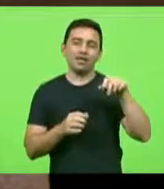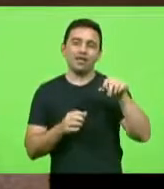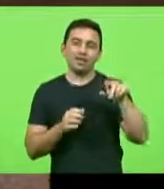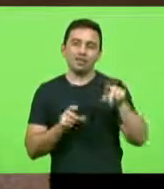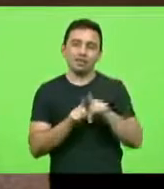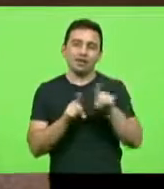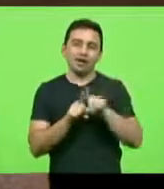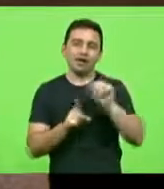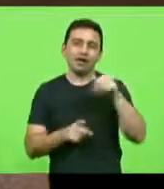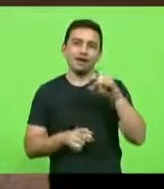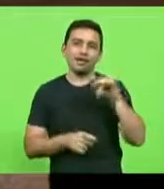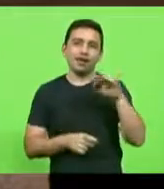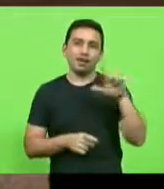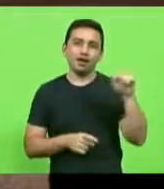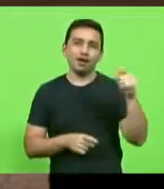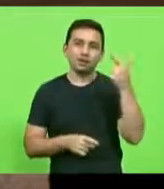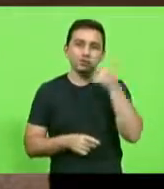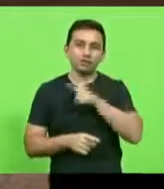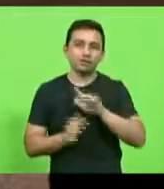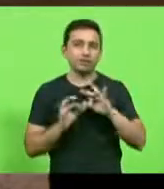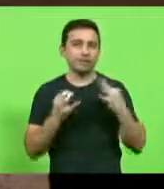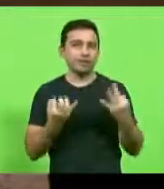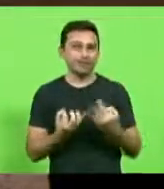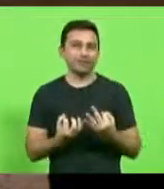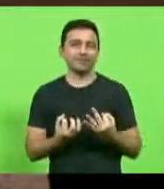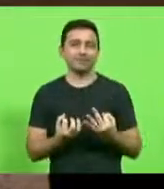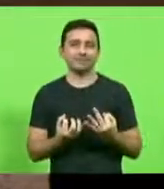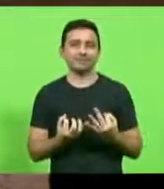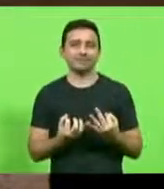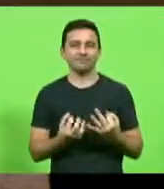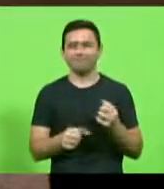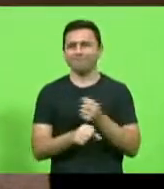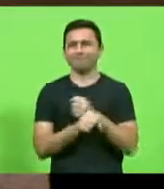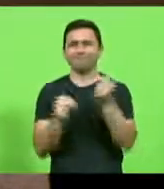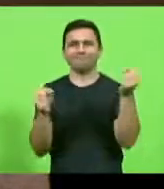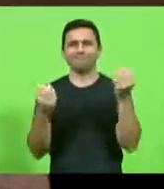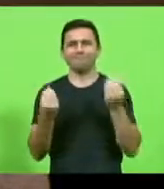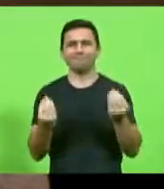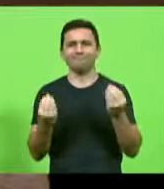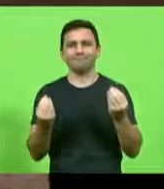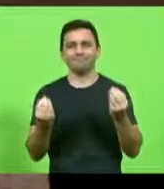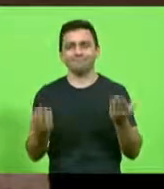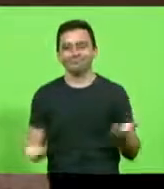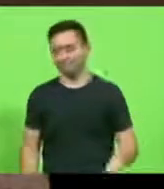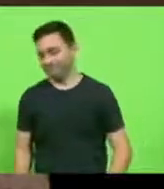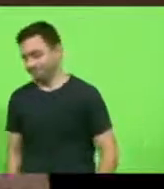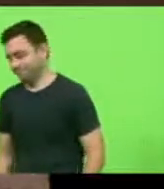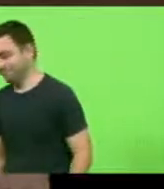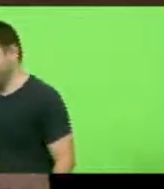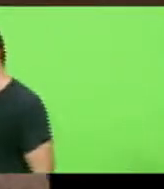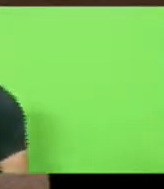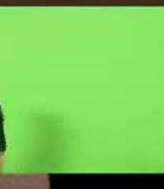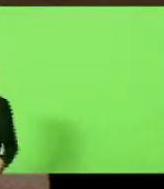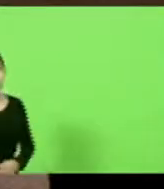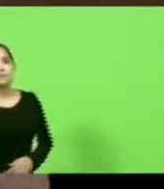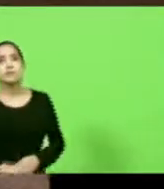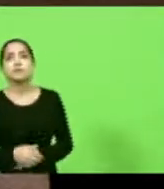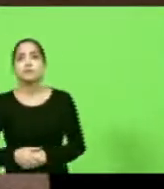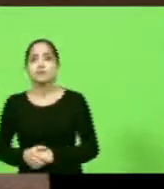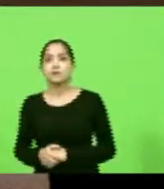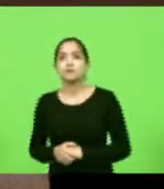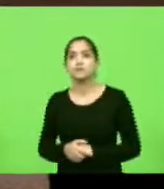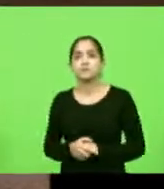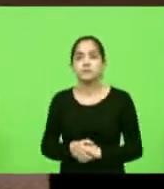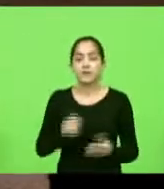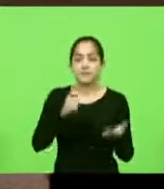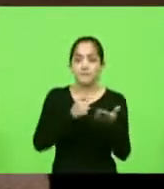se conheceram e fizeram a sua família. Mas é um absurdo o Estado pagar à vista